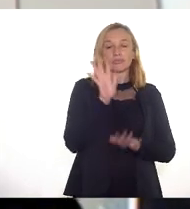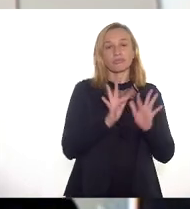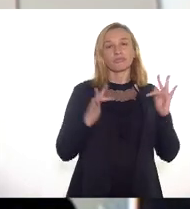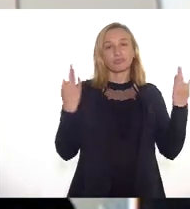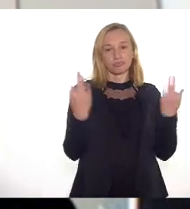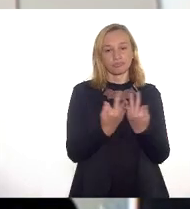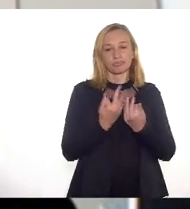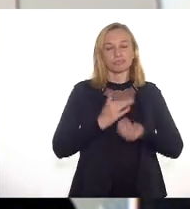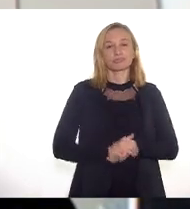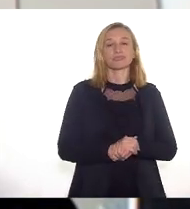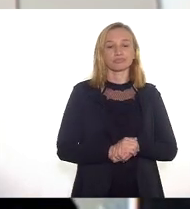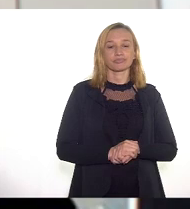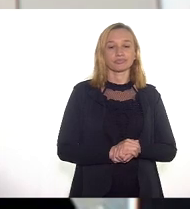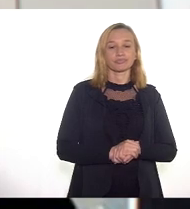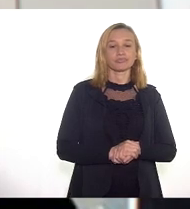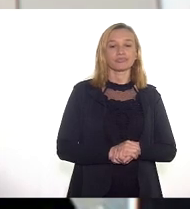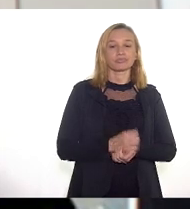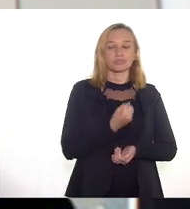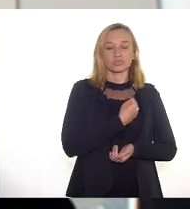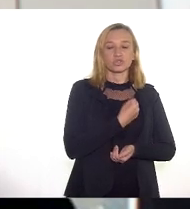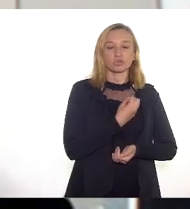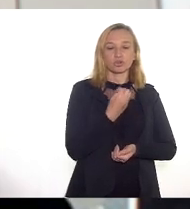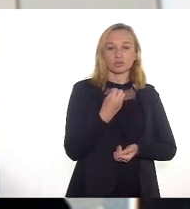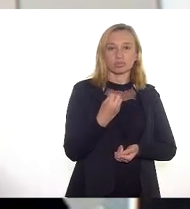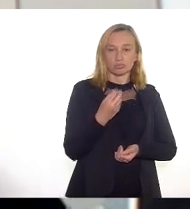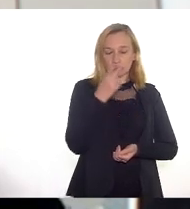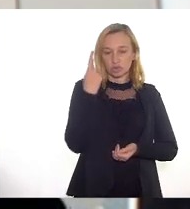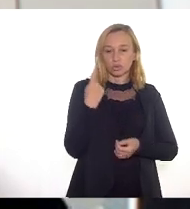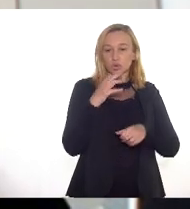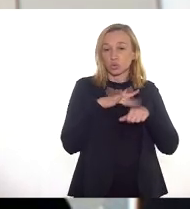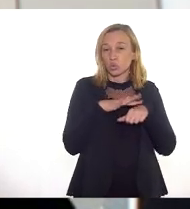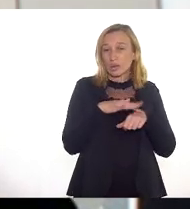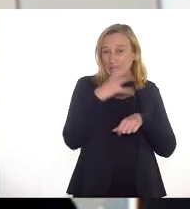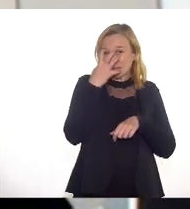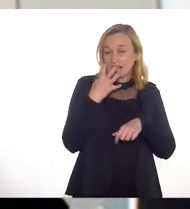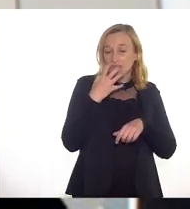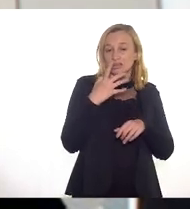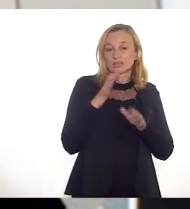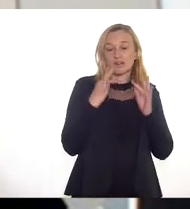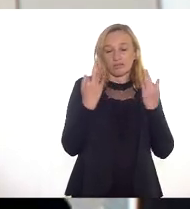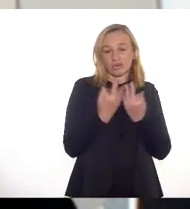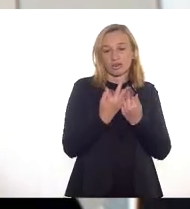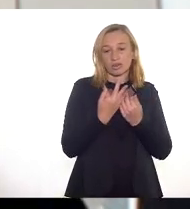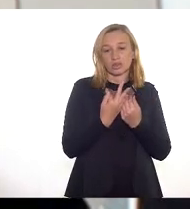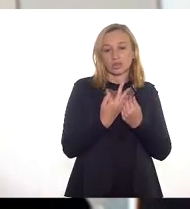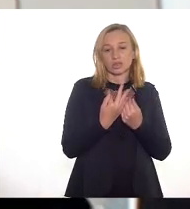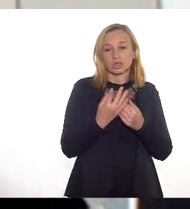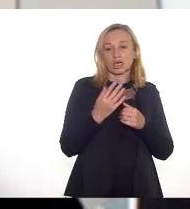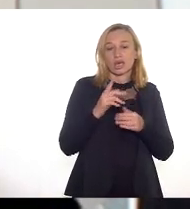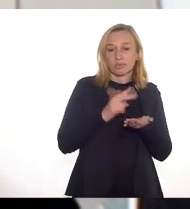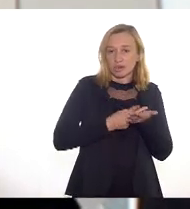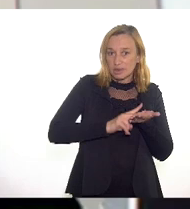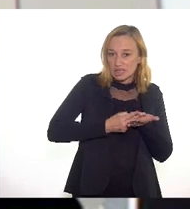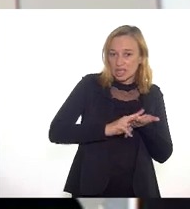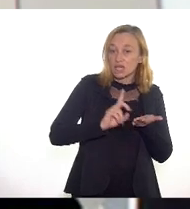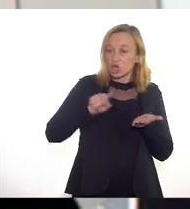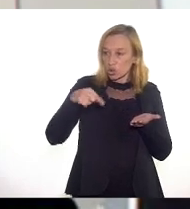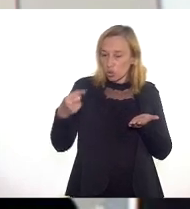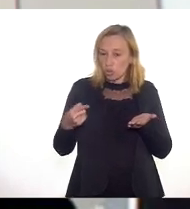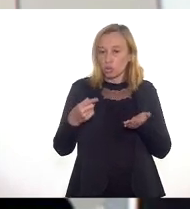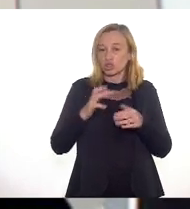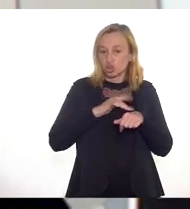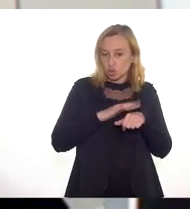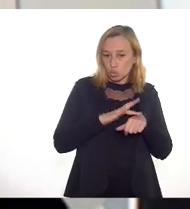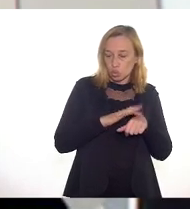famílias com pessoas com doenças graves na família, como esclerose múltipla, epilepsia,